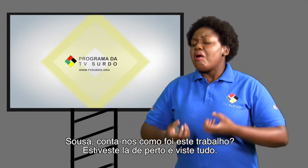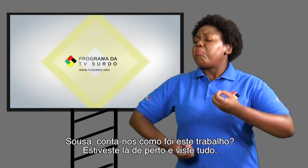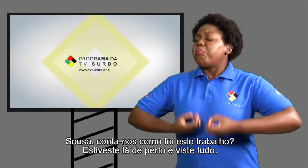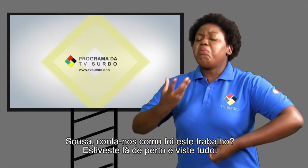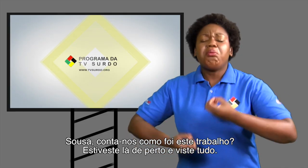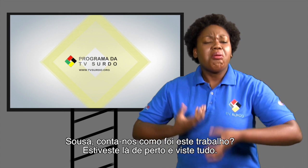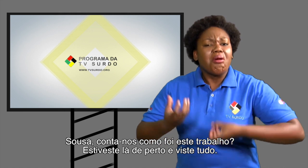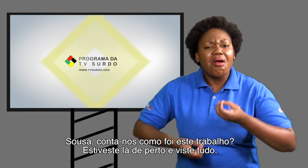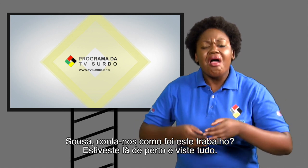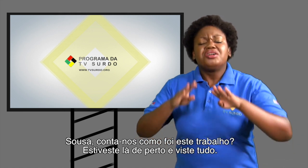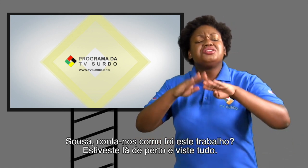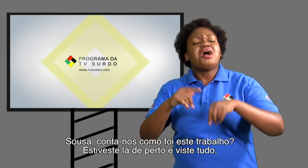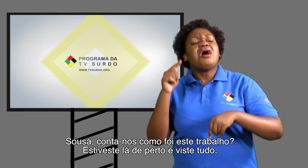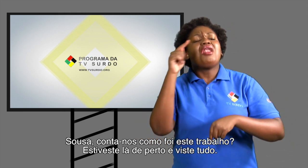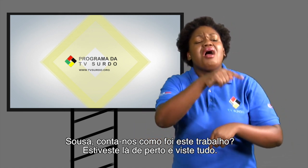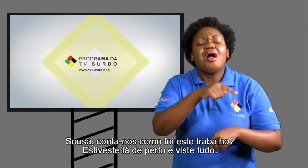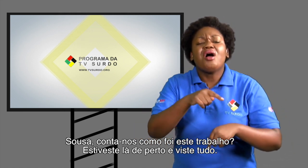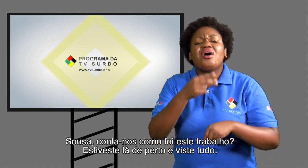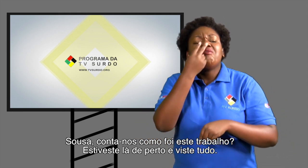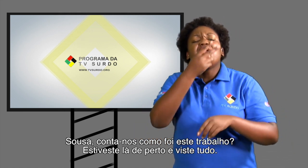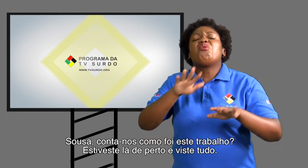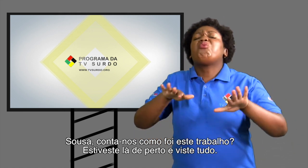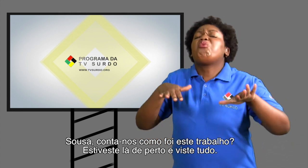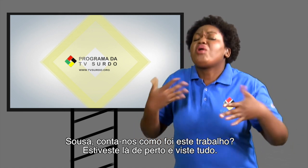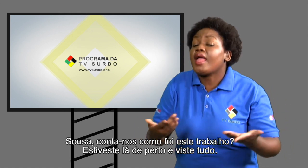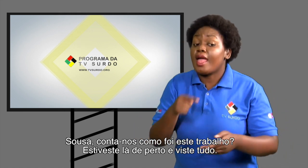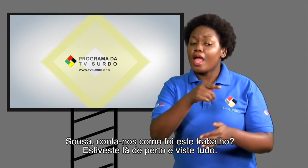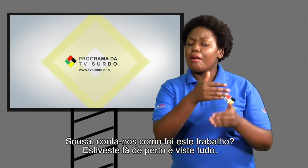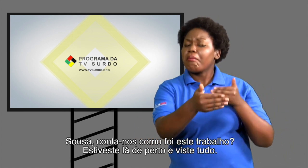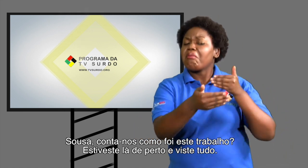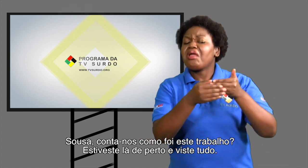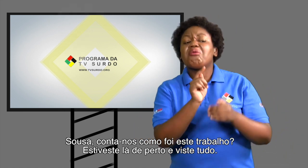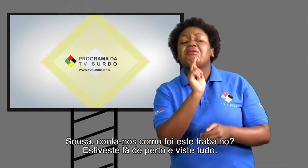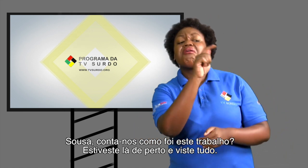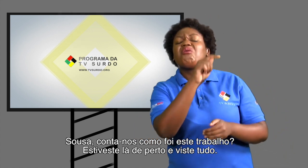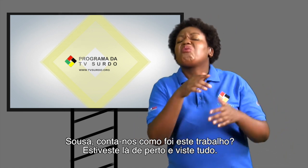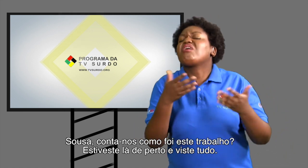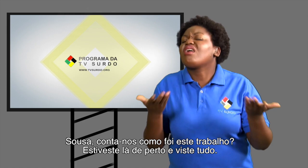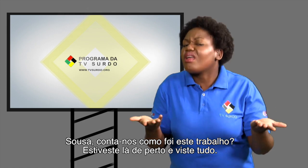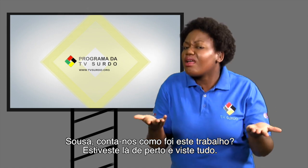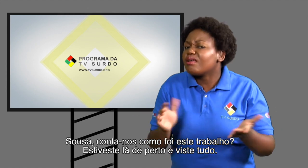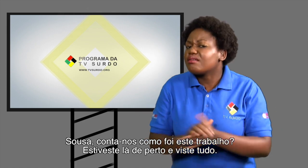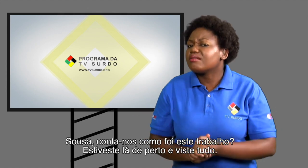Sousa, conta-nos como foi esse trabalho. Estiveste lá de perto e viste.